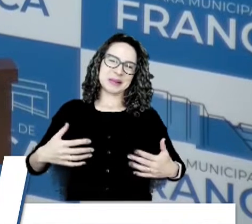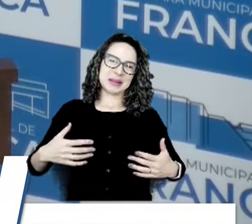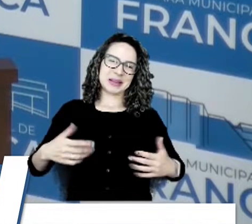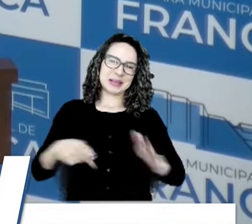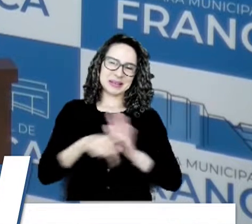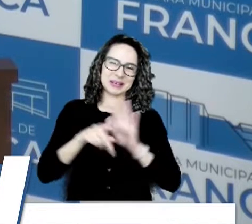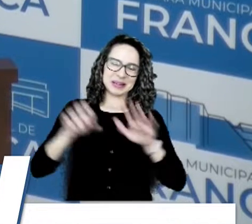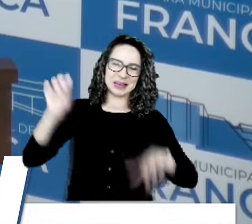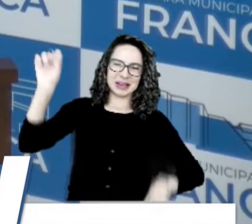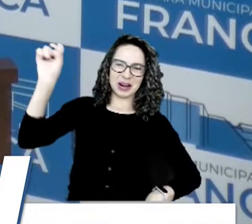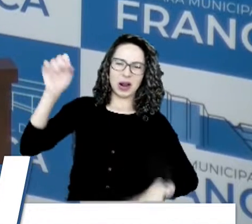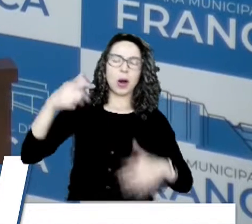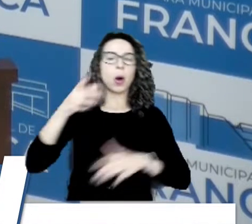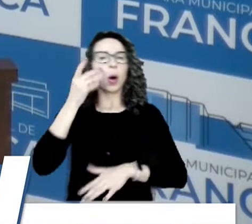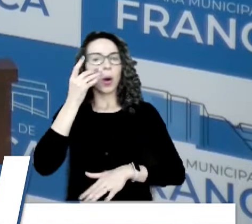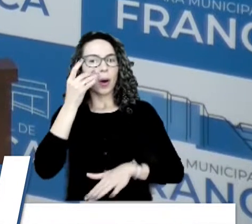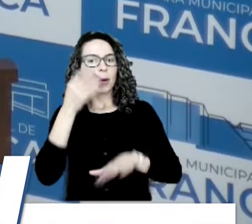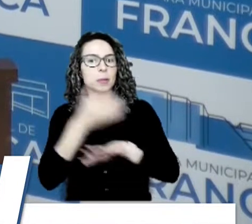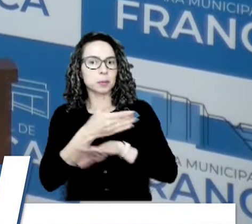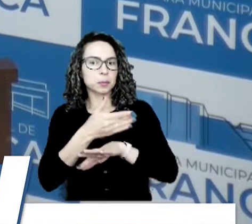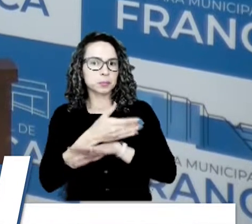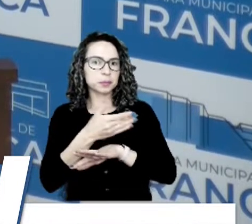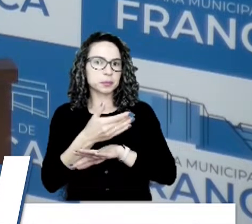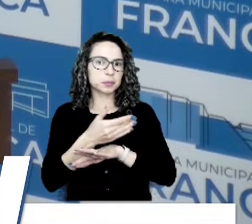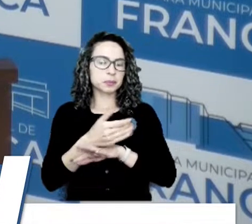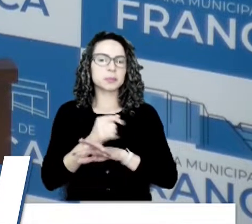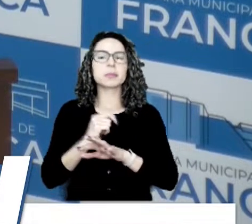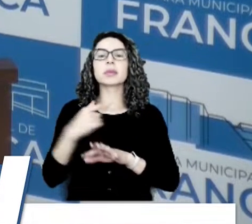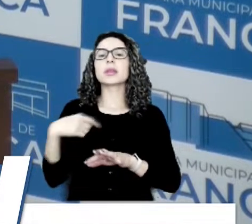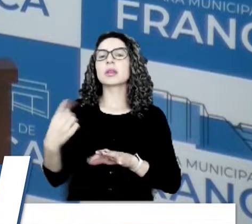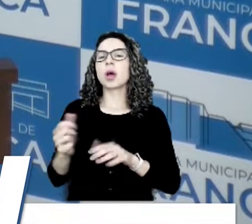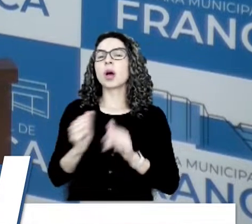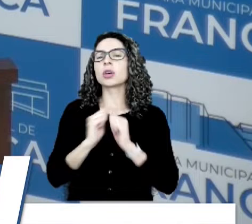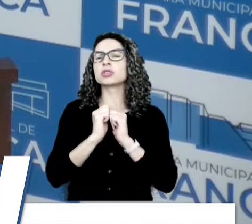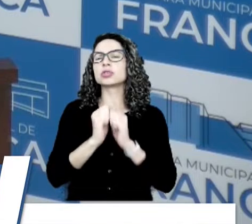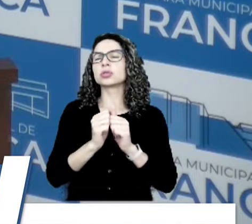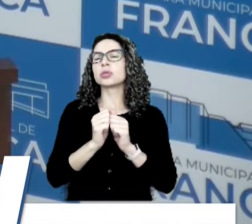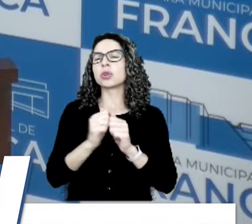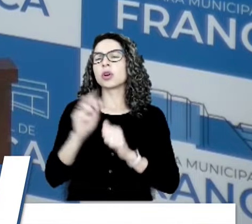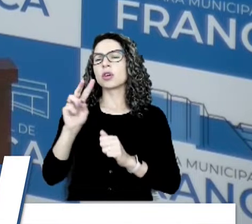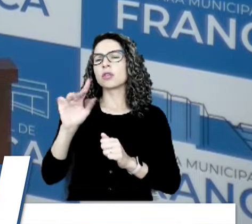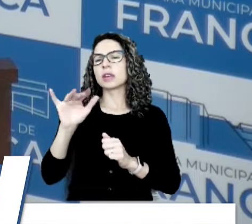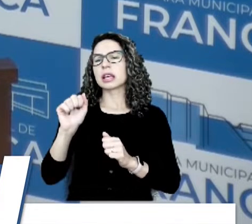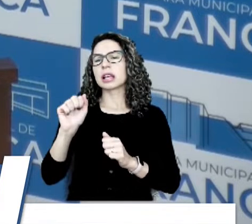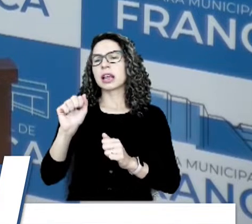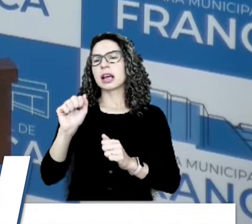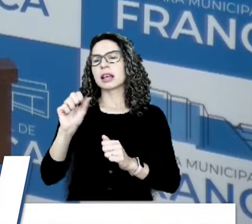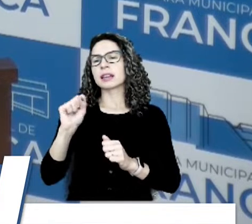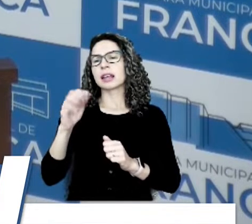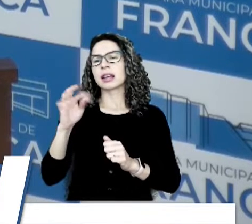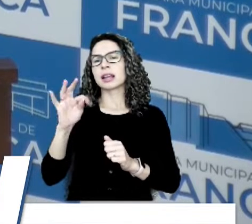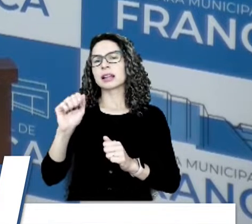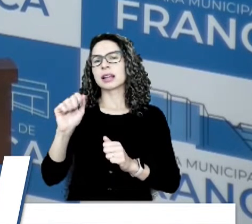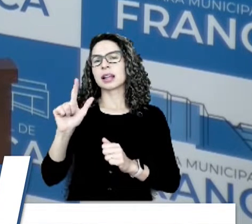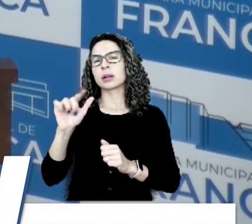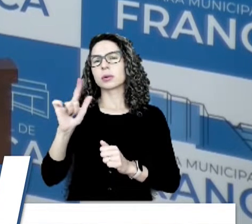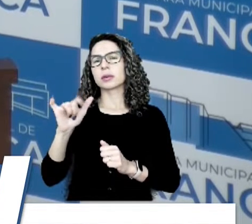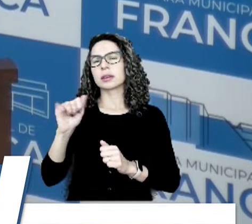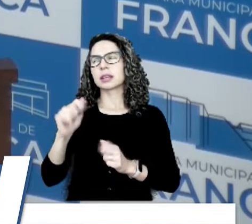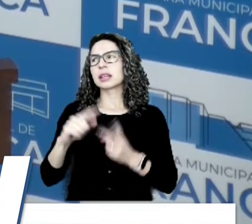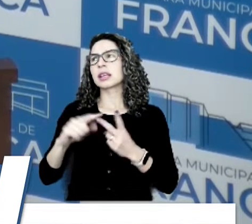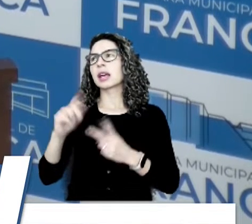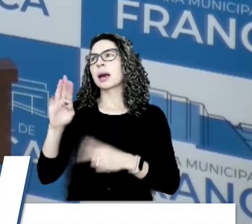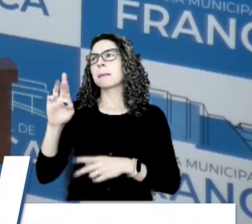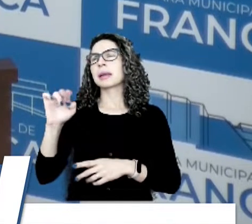participei presencialmente. Nós estivemos na Vila Santa Luzia, nós estivemos em Brasilândia, nós